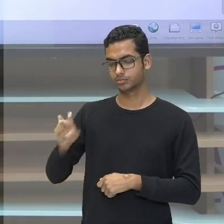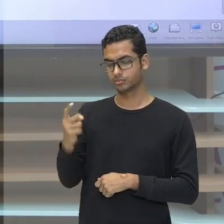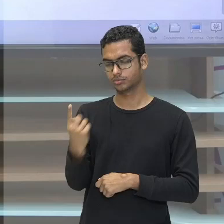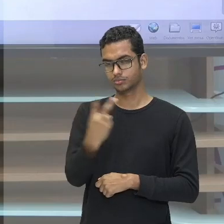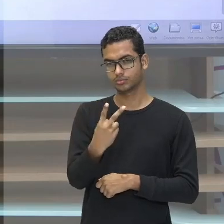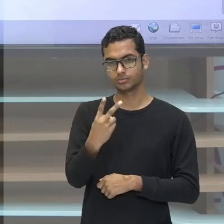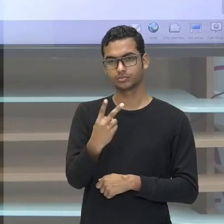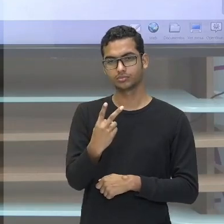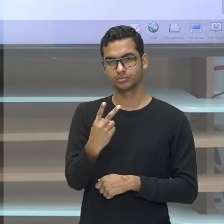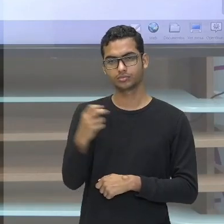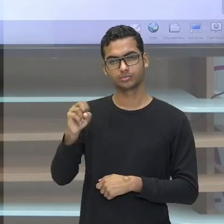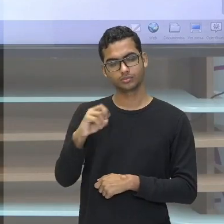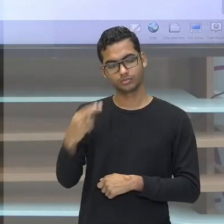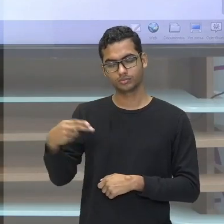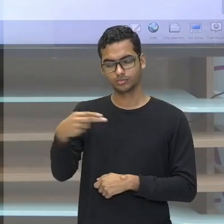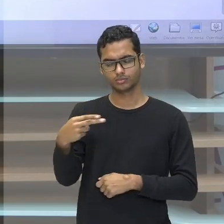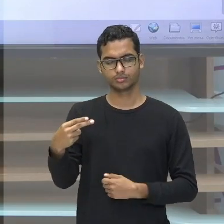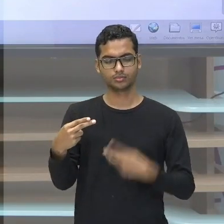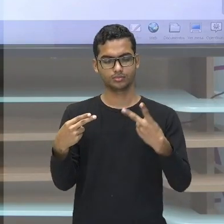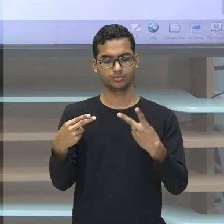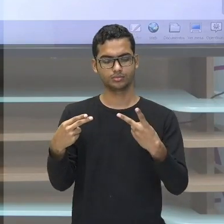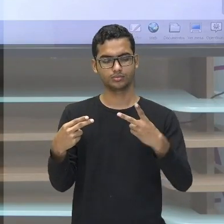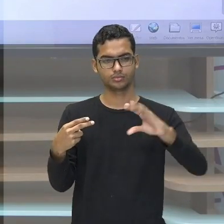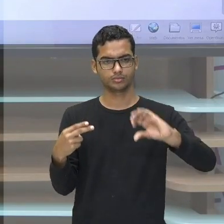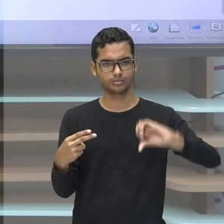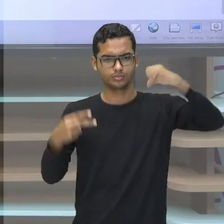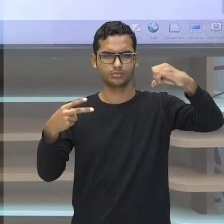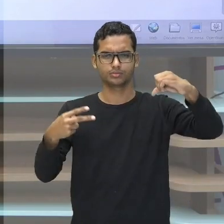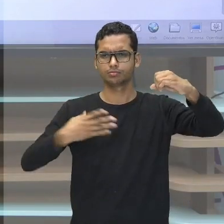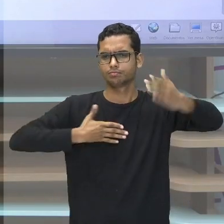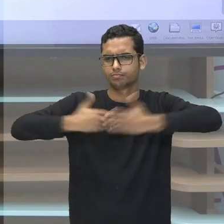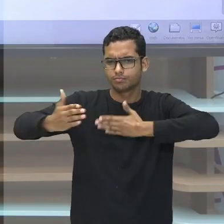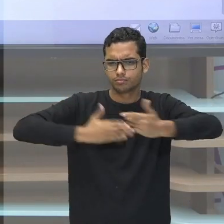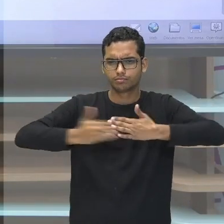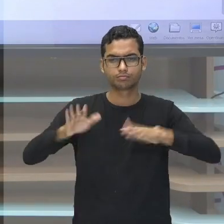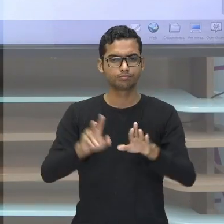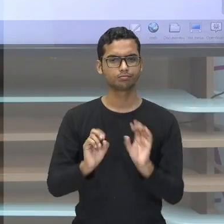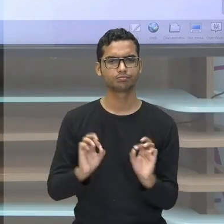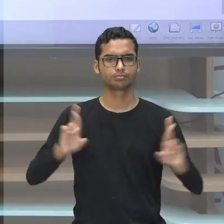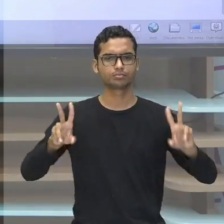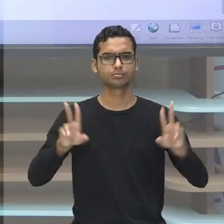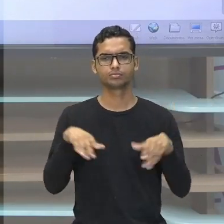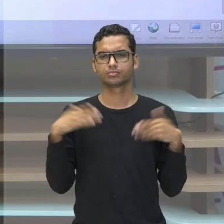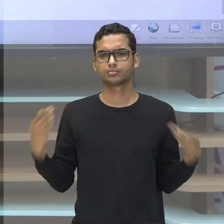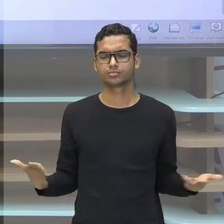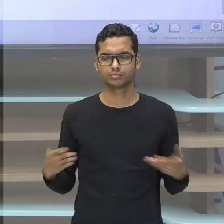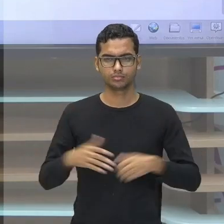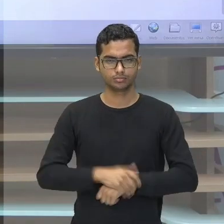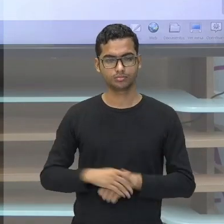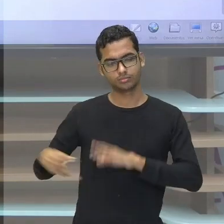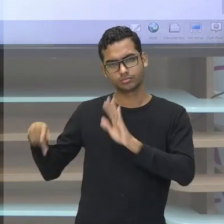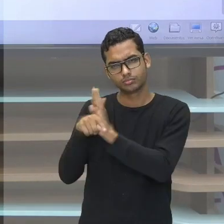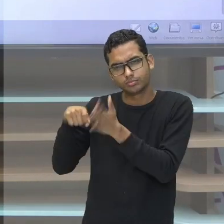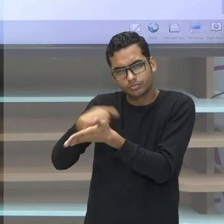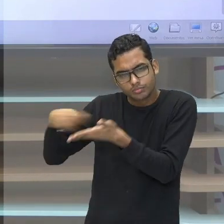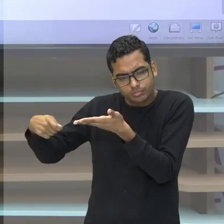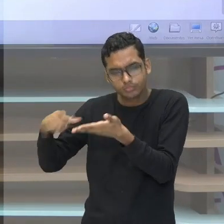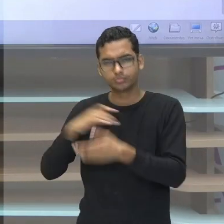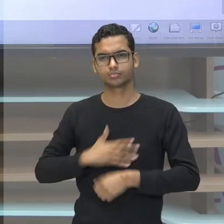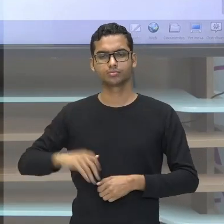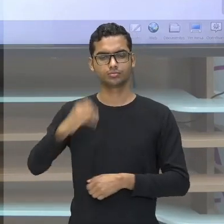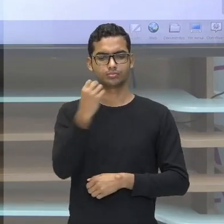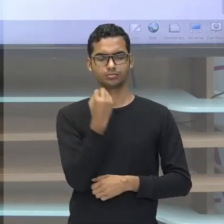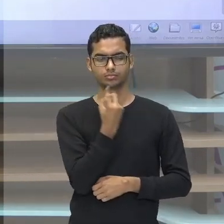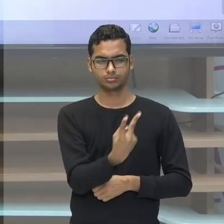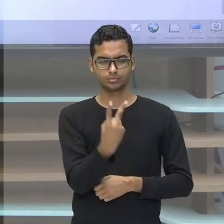posso escrever 512. Tanto faz, tá? Qual é a diferença? A diferença é que escrevendo 2 elevado a